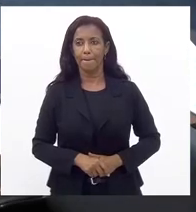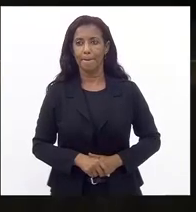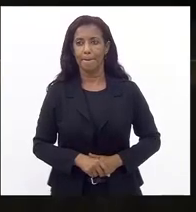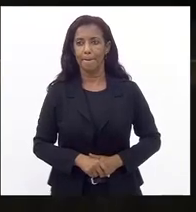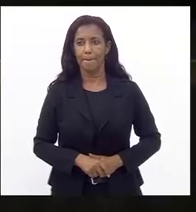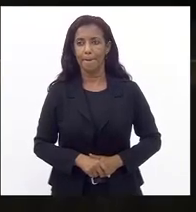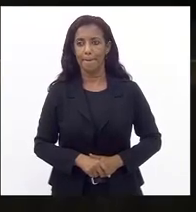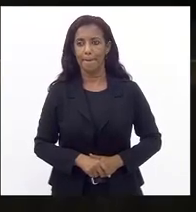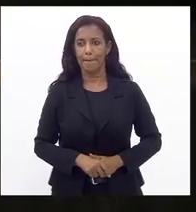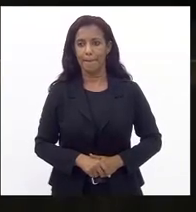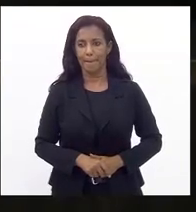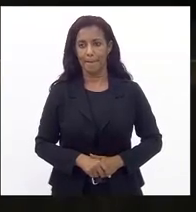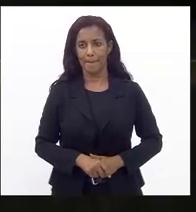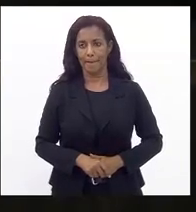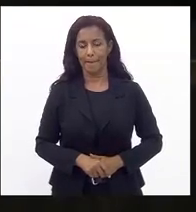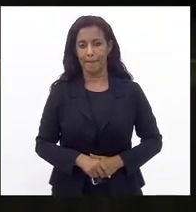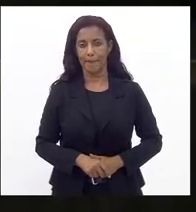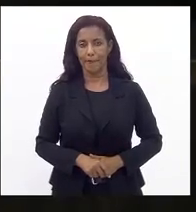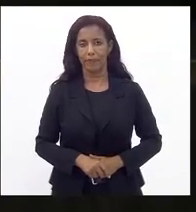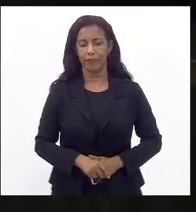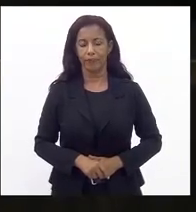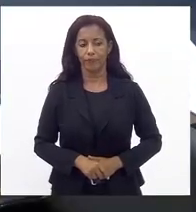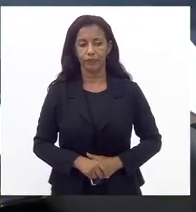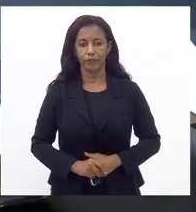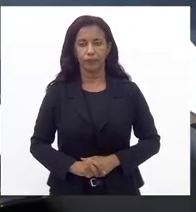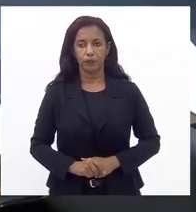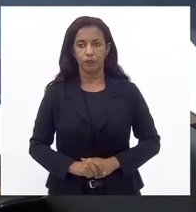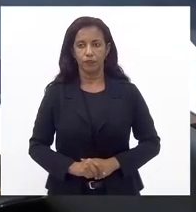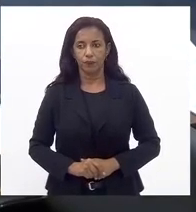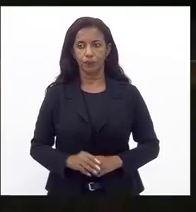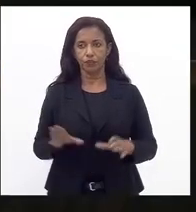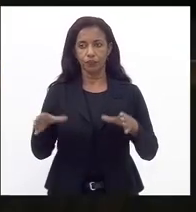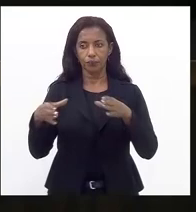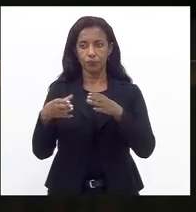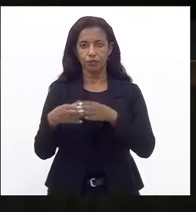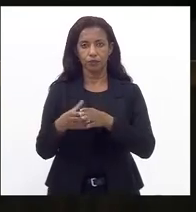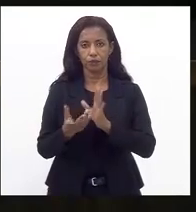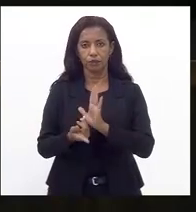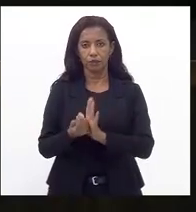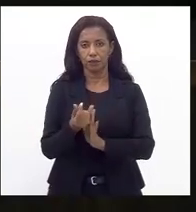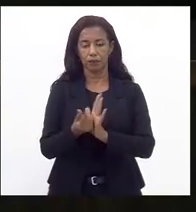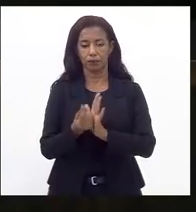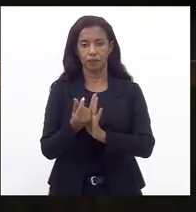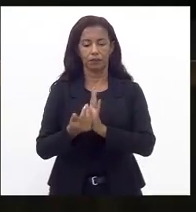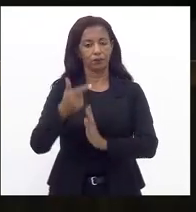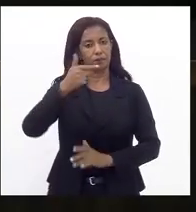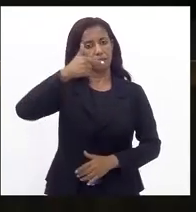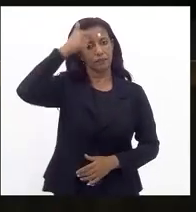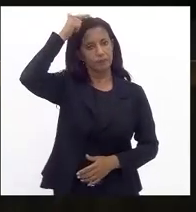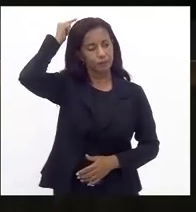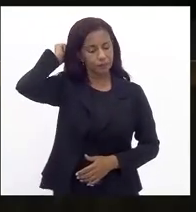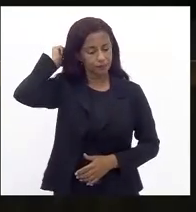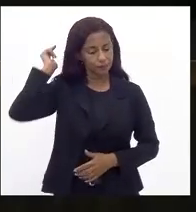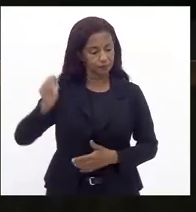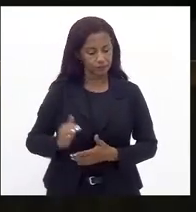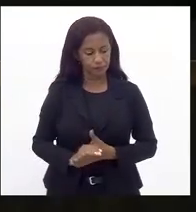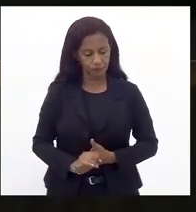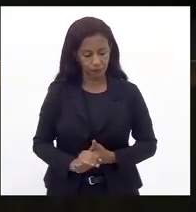e essa figurinha minha troca missão de tributação Deputado Luiz de Paula